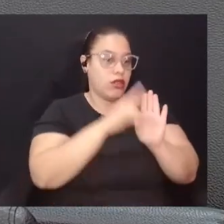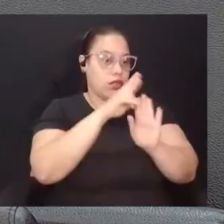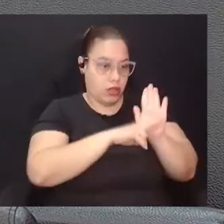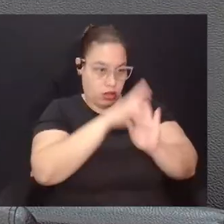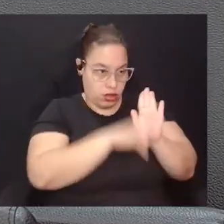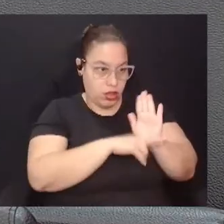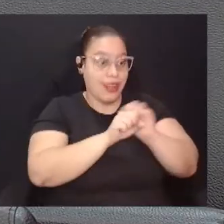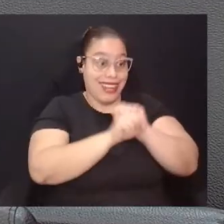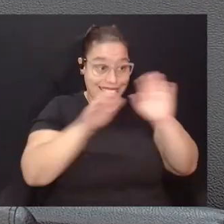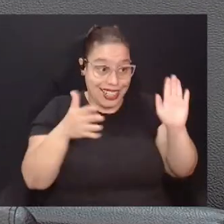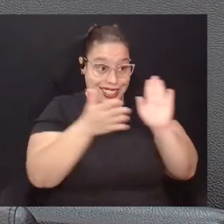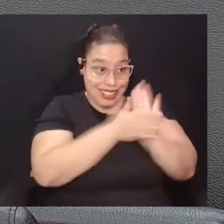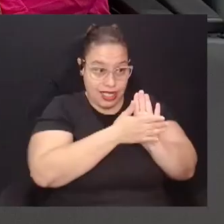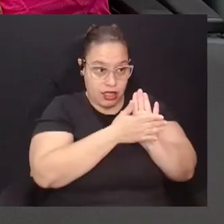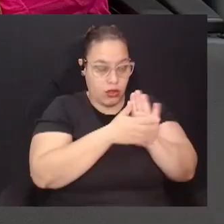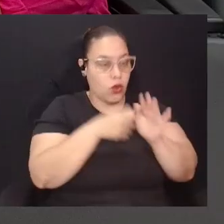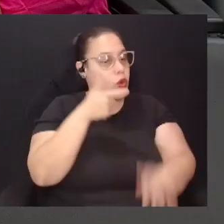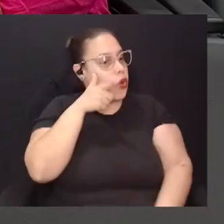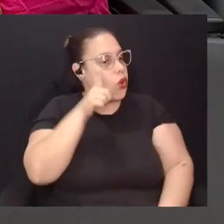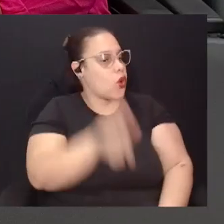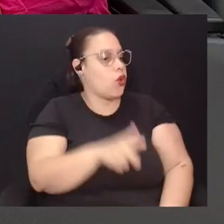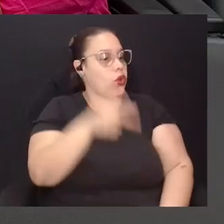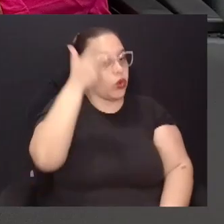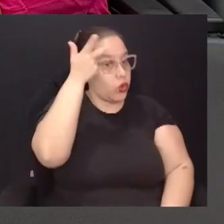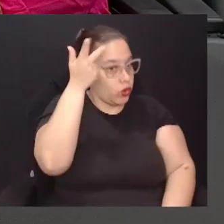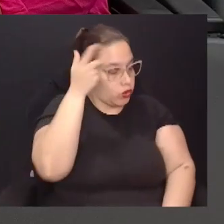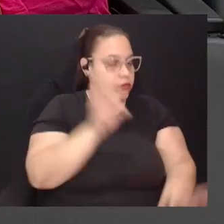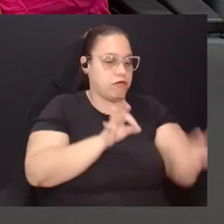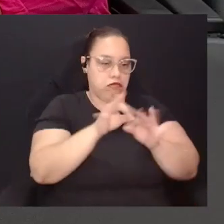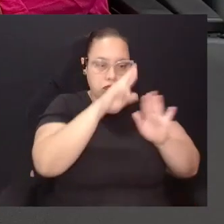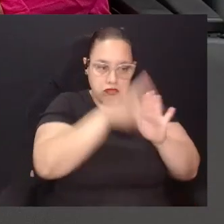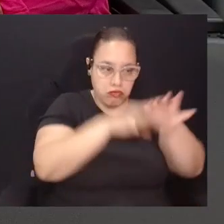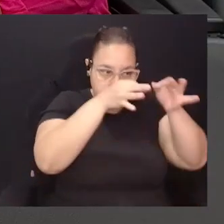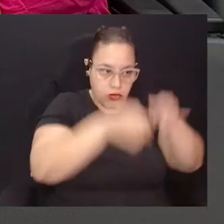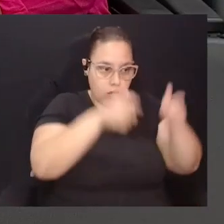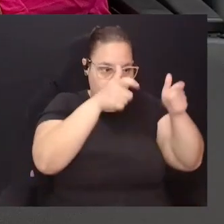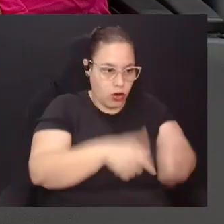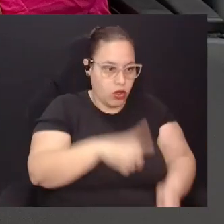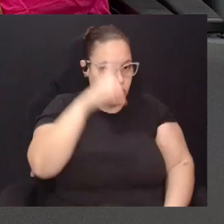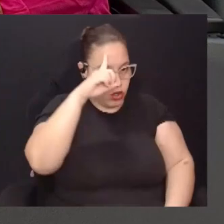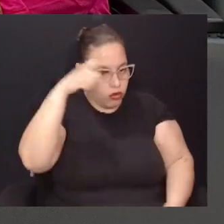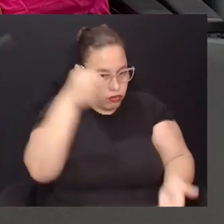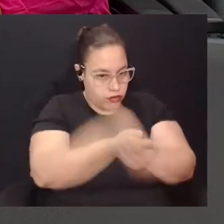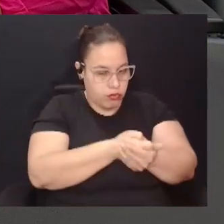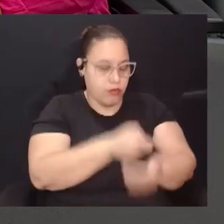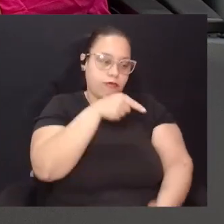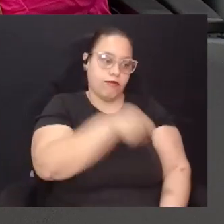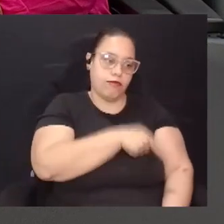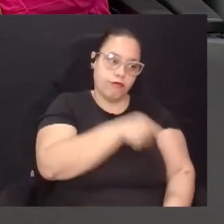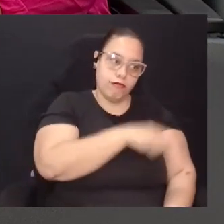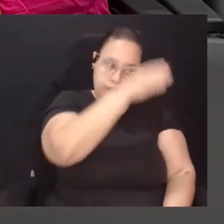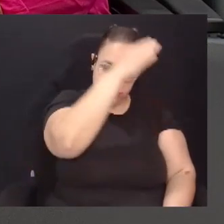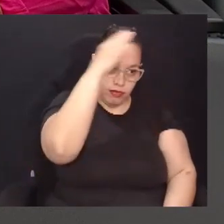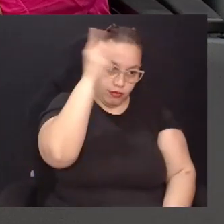a regra clara, a gente consegue normatizar, regulamentar aonde que é o dever dos entregadores e